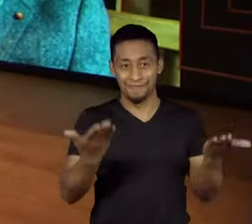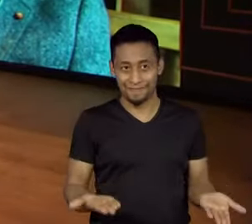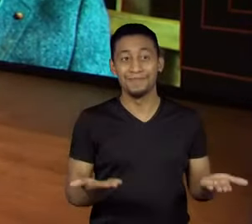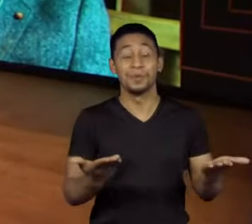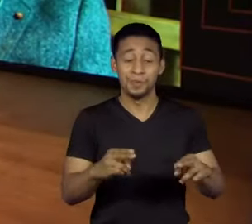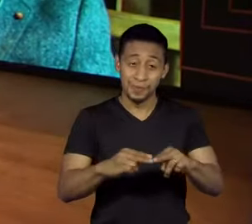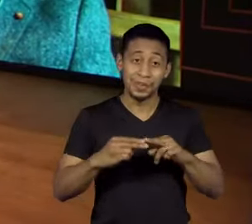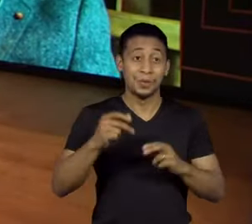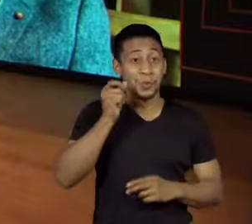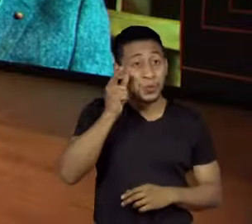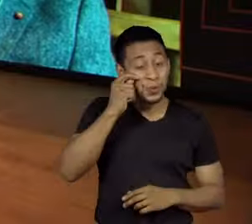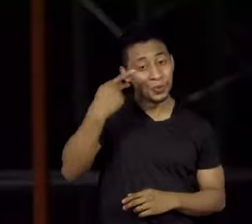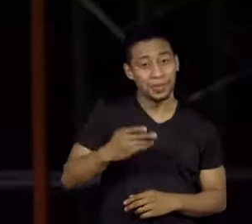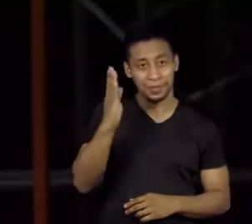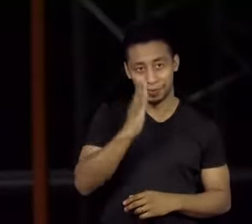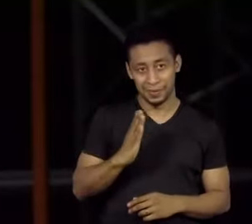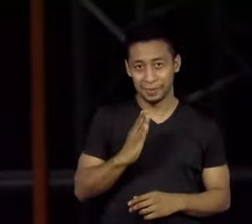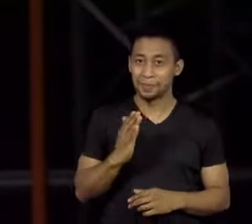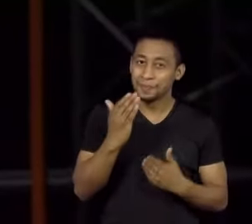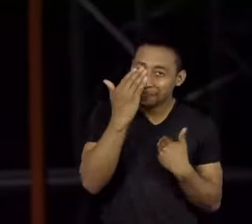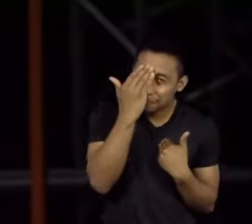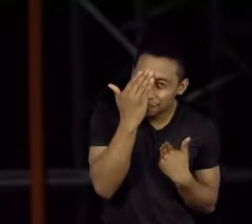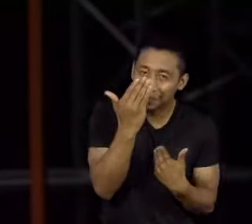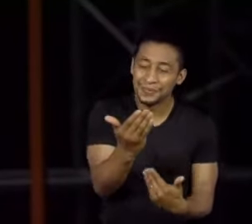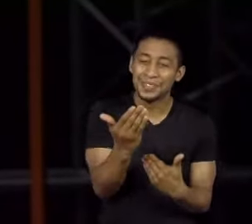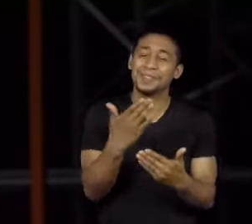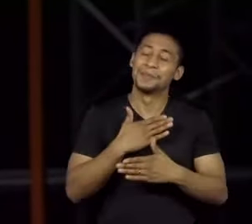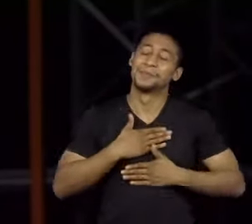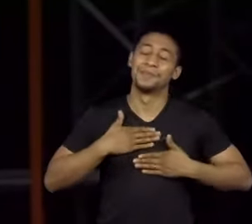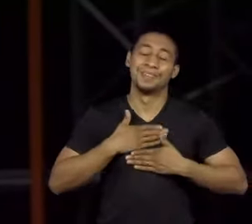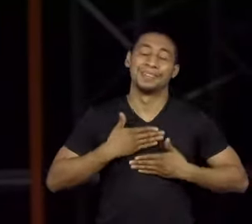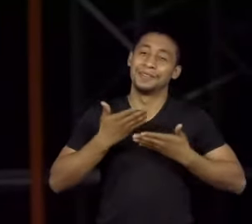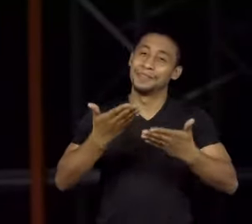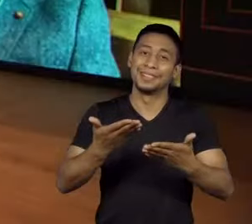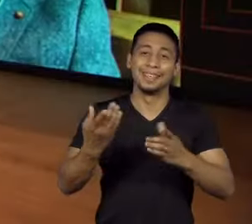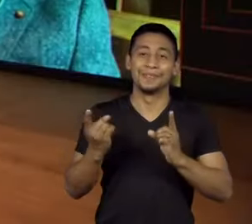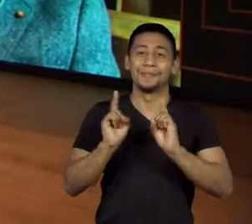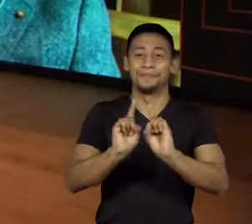nossa cultura, né? Obrigada, maestro. Foi um prazer ter você